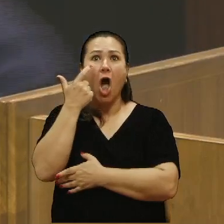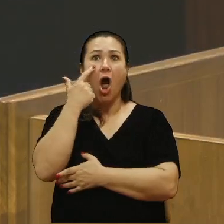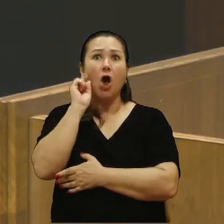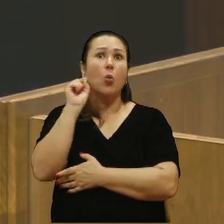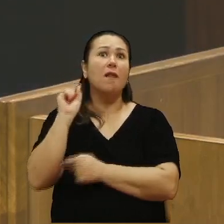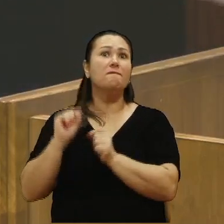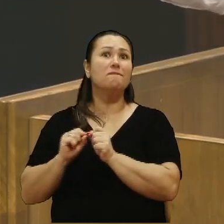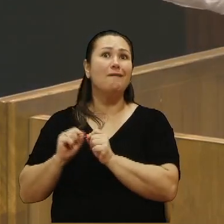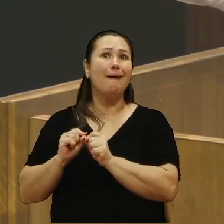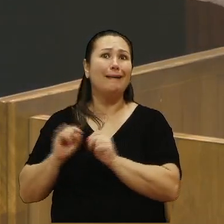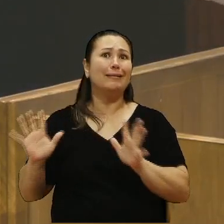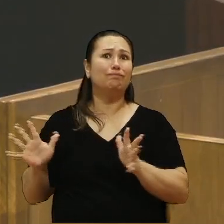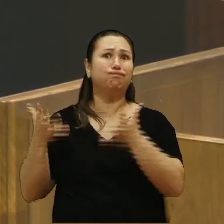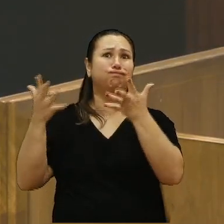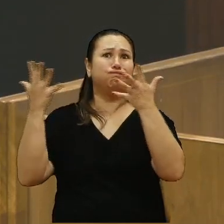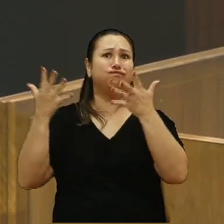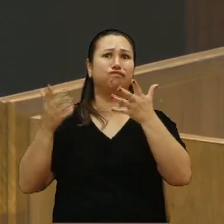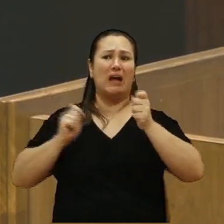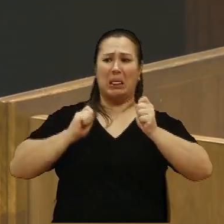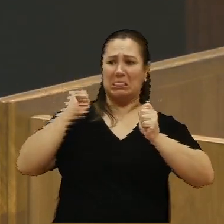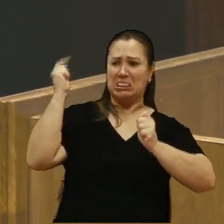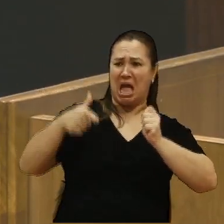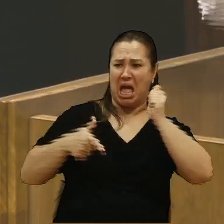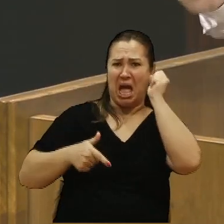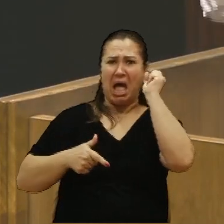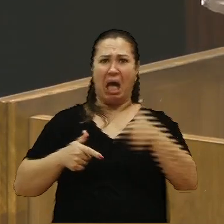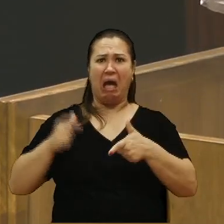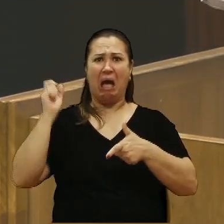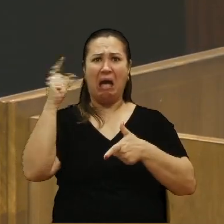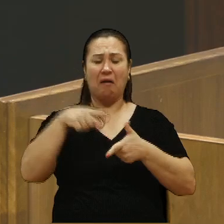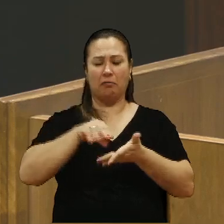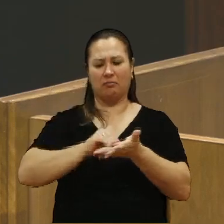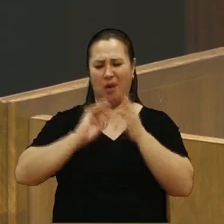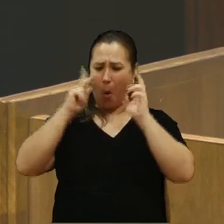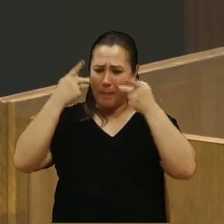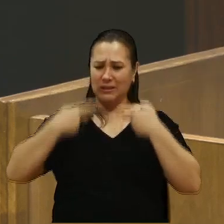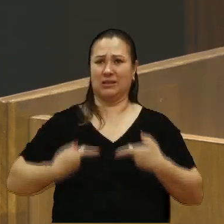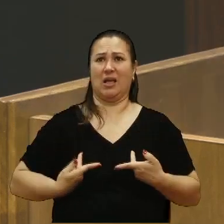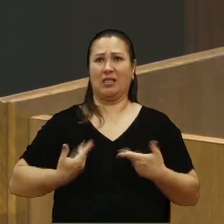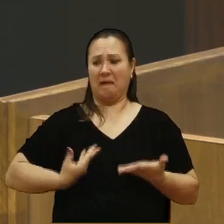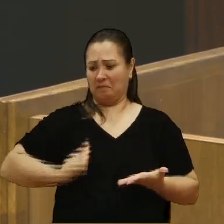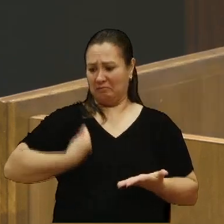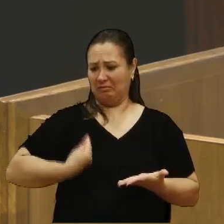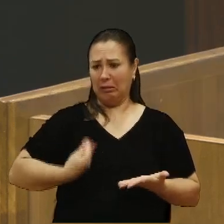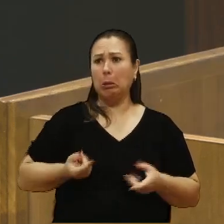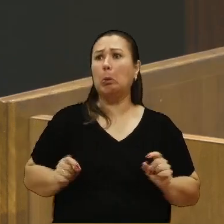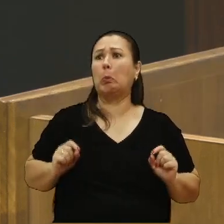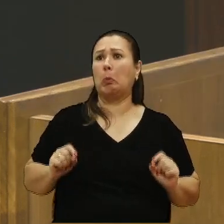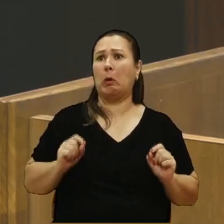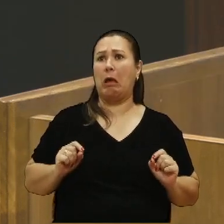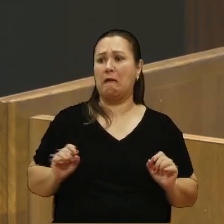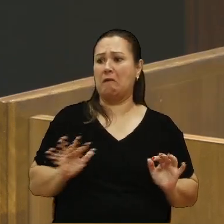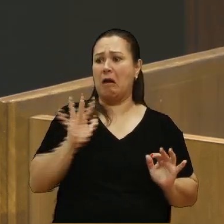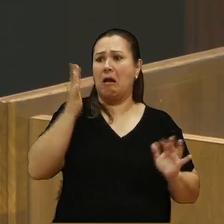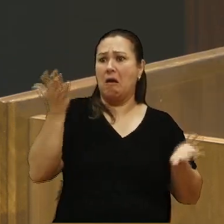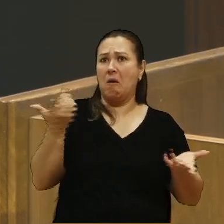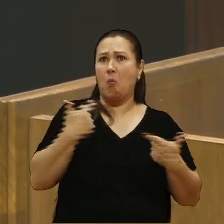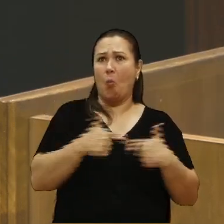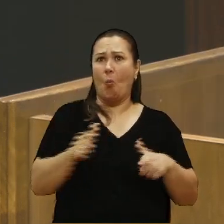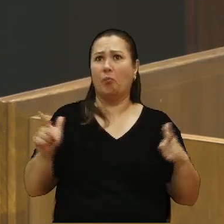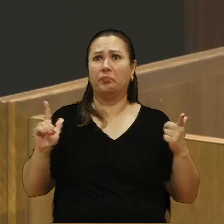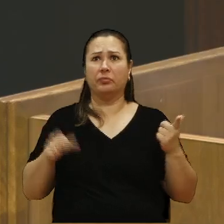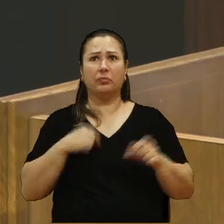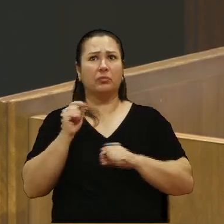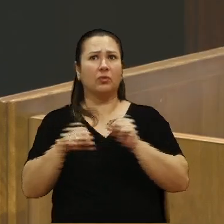faz. Ele estimula os ataques. Ele te desumaniza para a tua vida não valer nada. Isso talvez vá